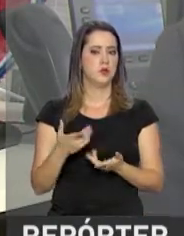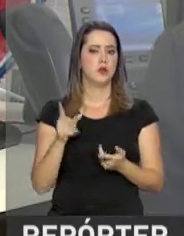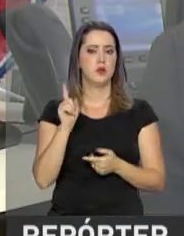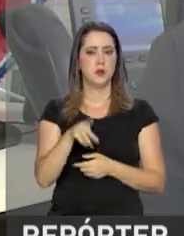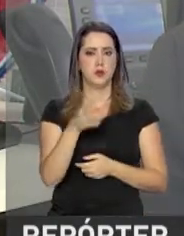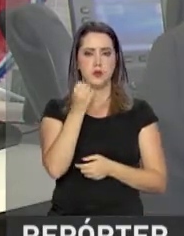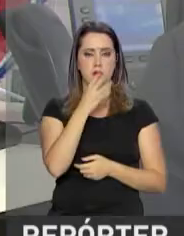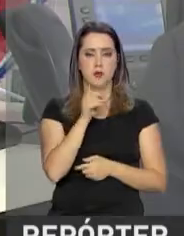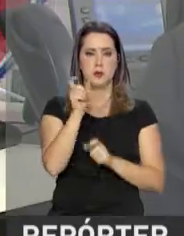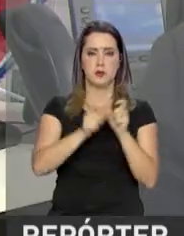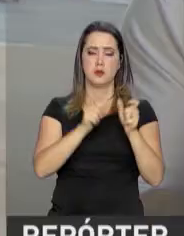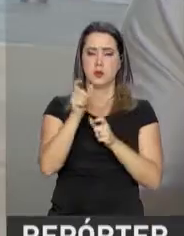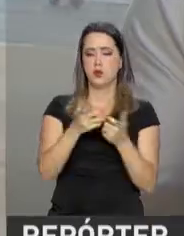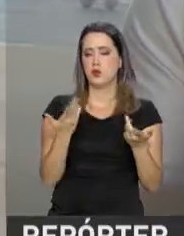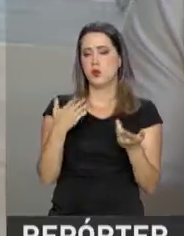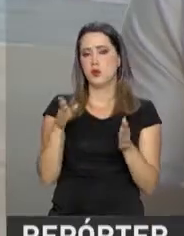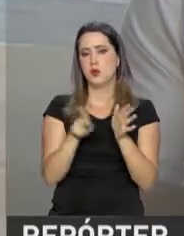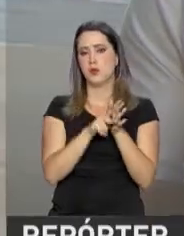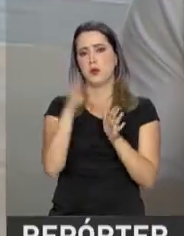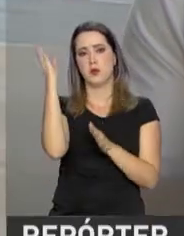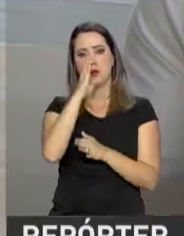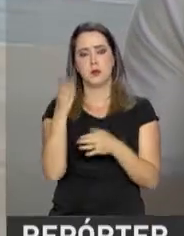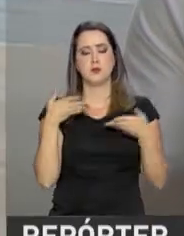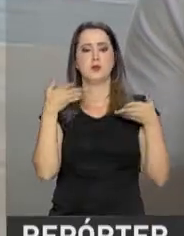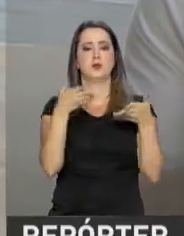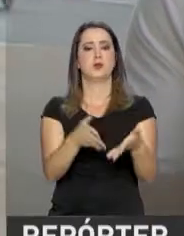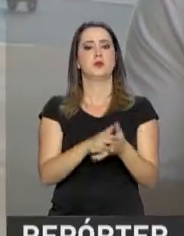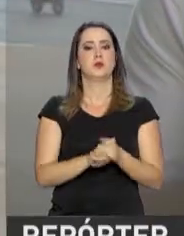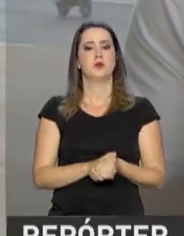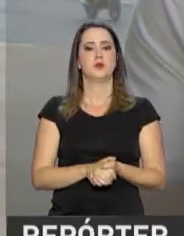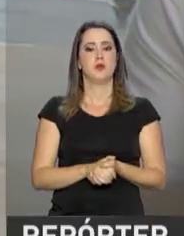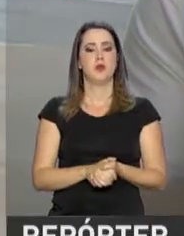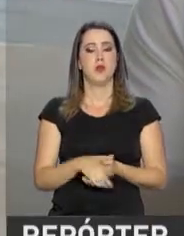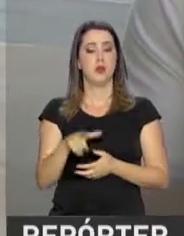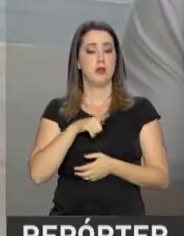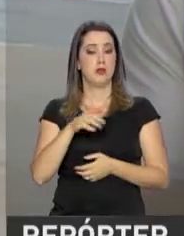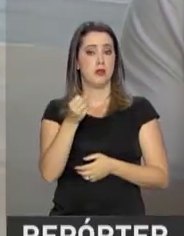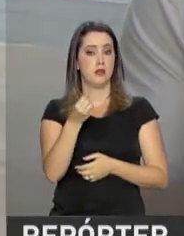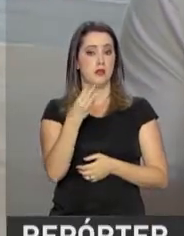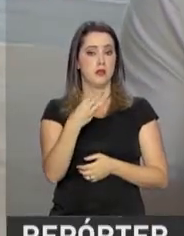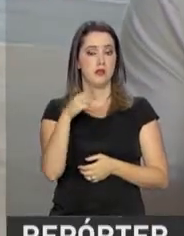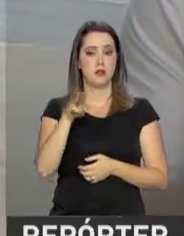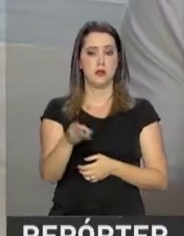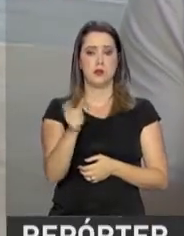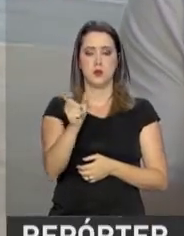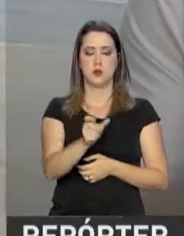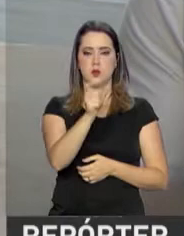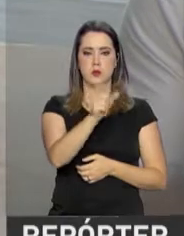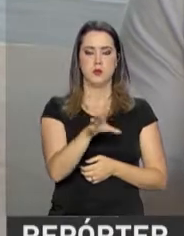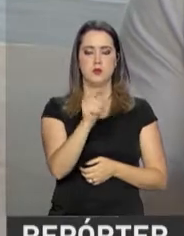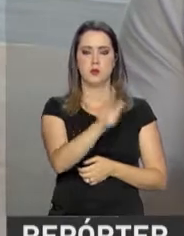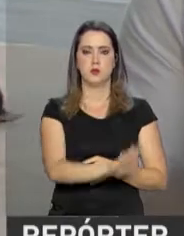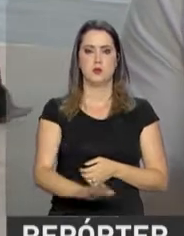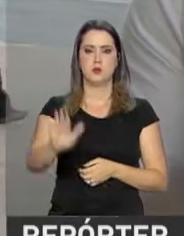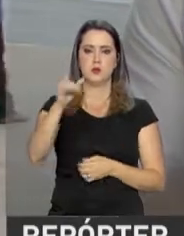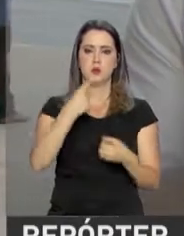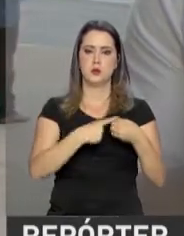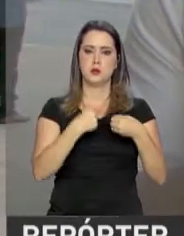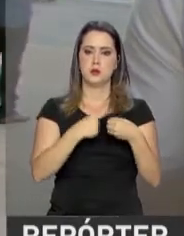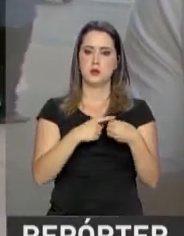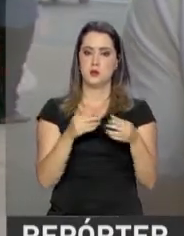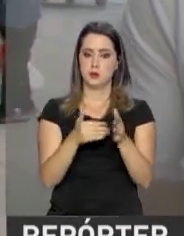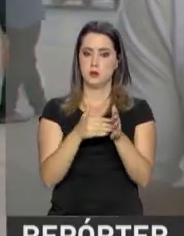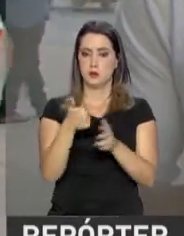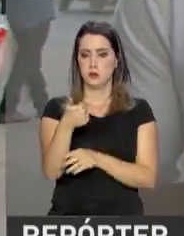brasileiros participam do programa o programa beneficia 63 milhões de pessoas em todo o brasil em municípios com até